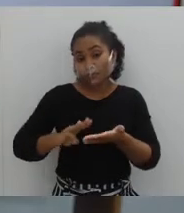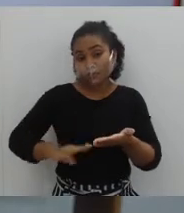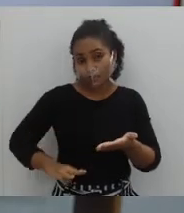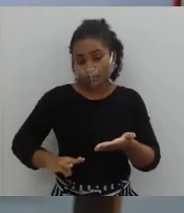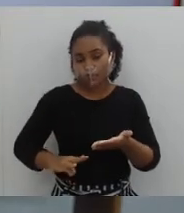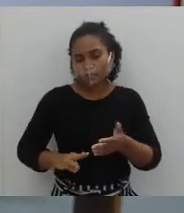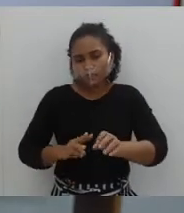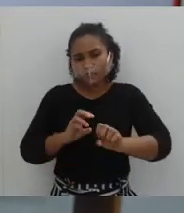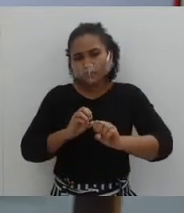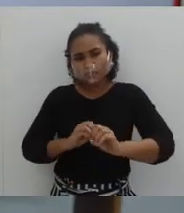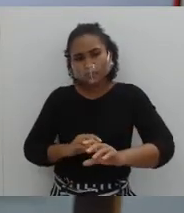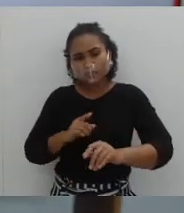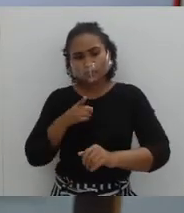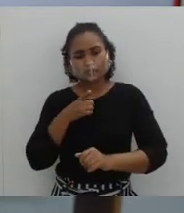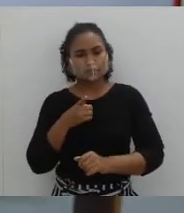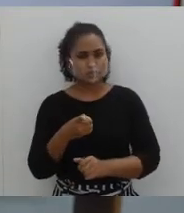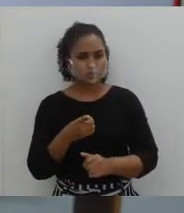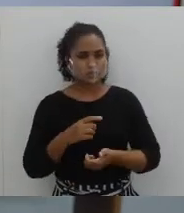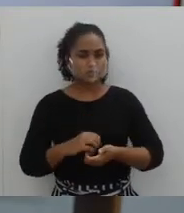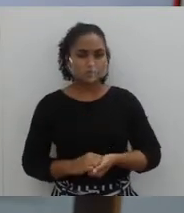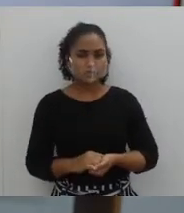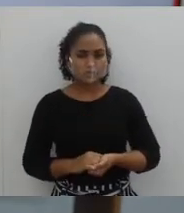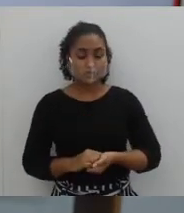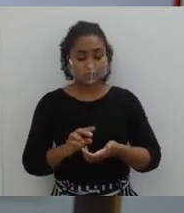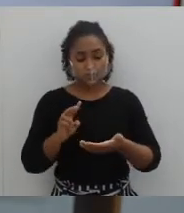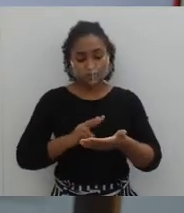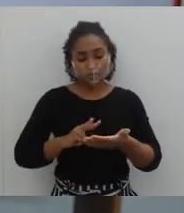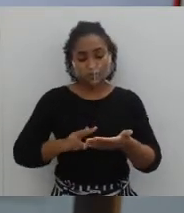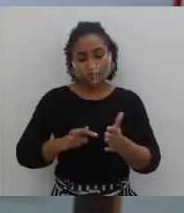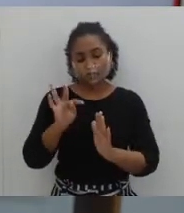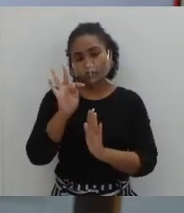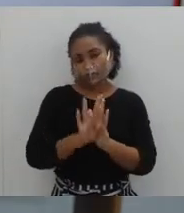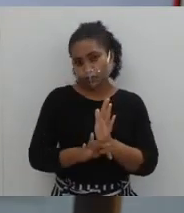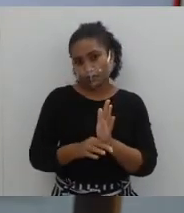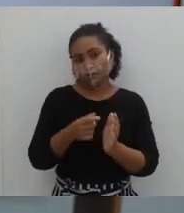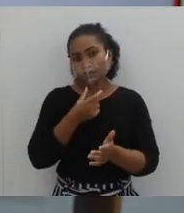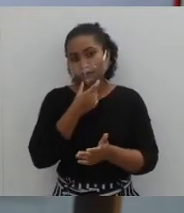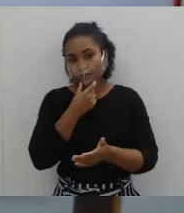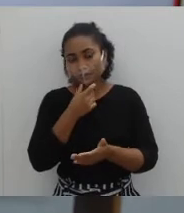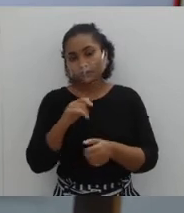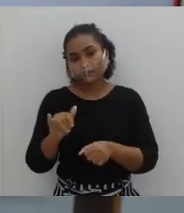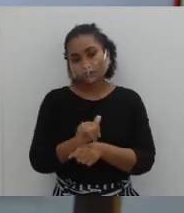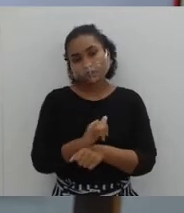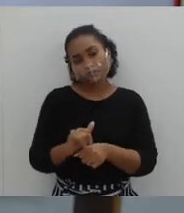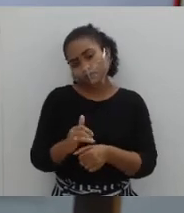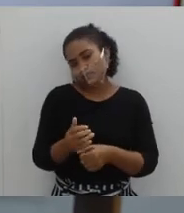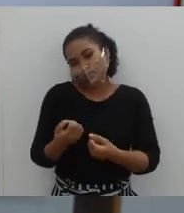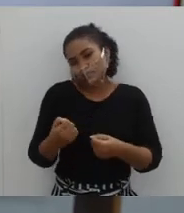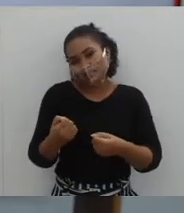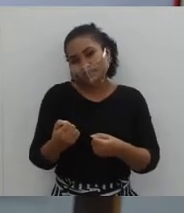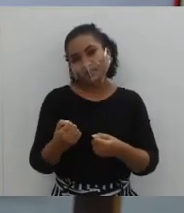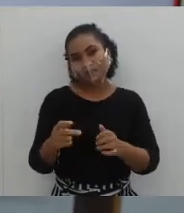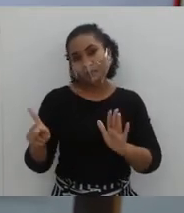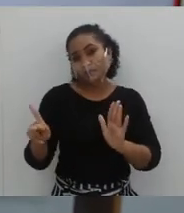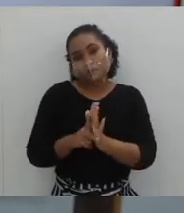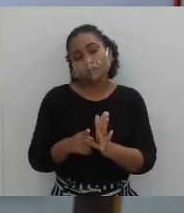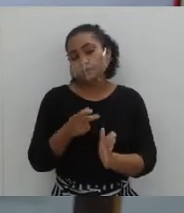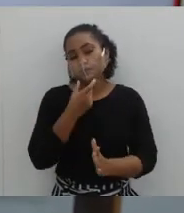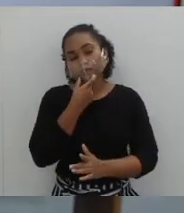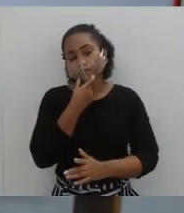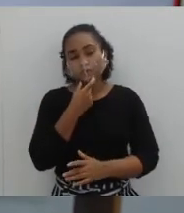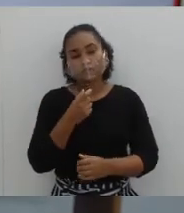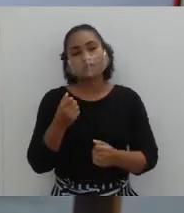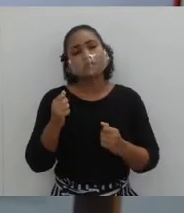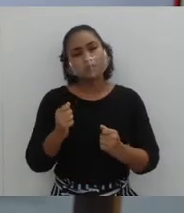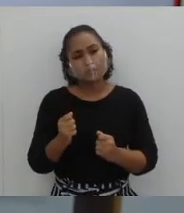para te ensinar a ler textos em língua estrangeira. Necessariamente não precisa ser só inglês, pode